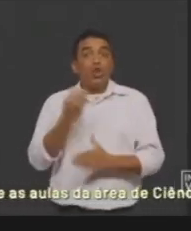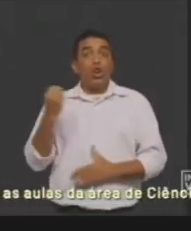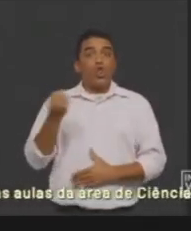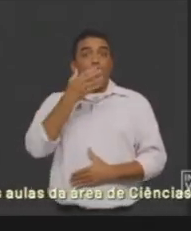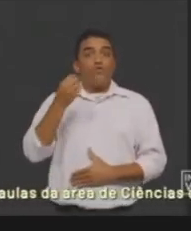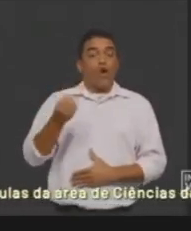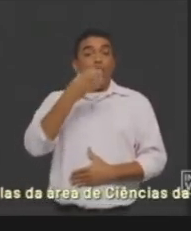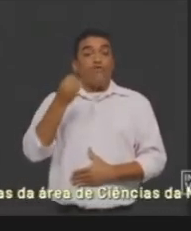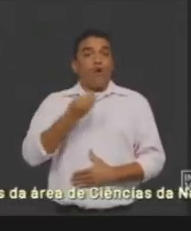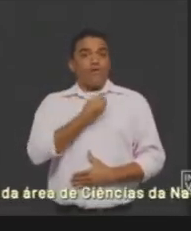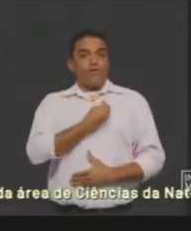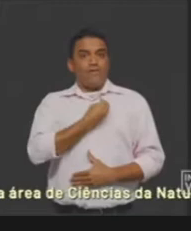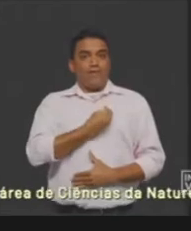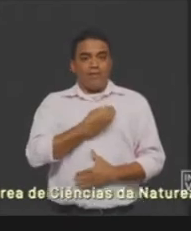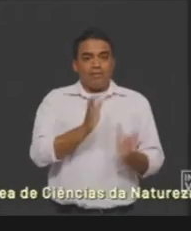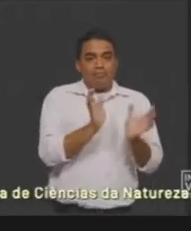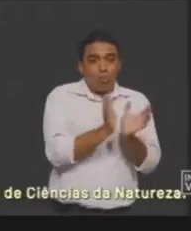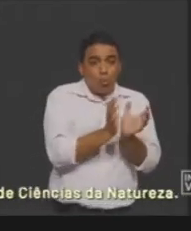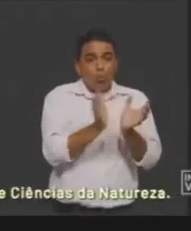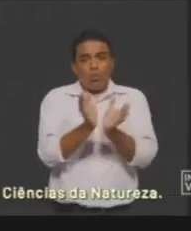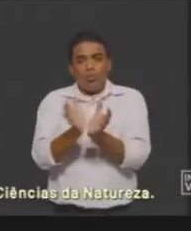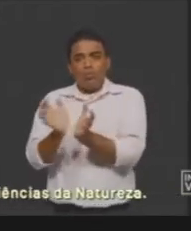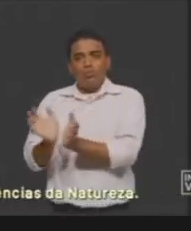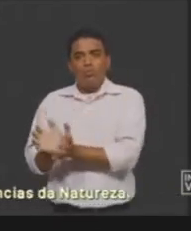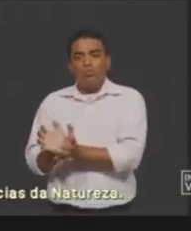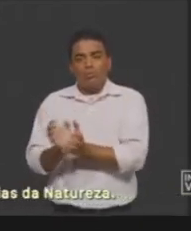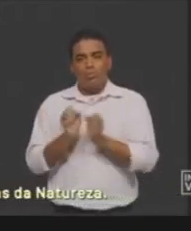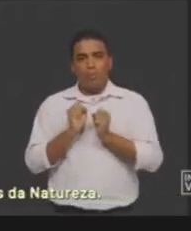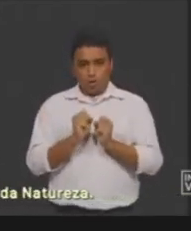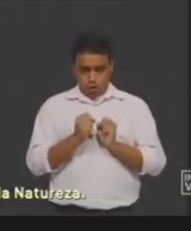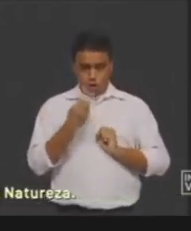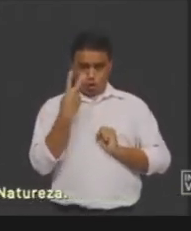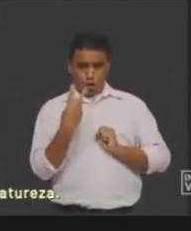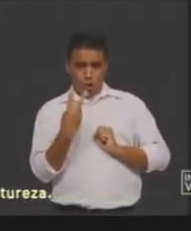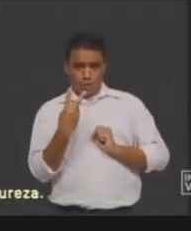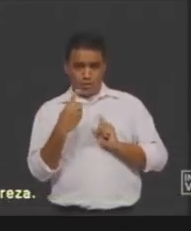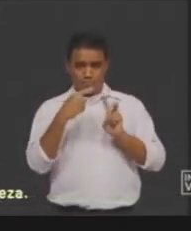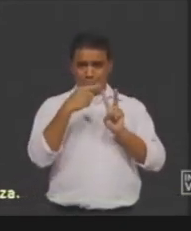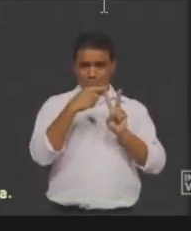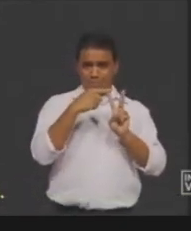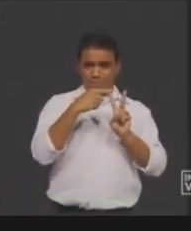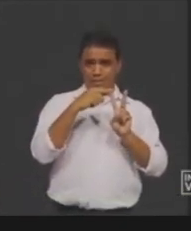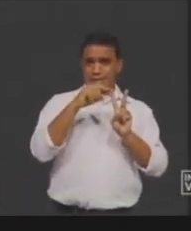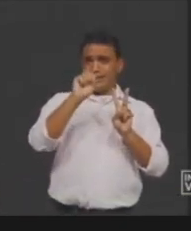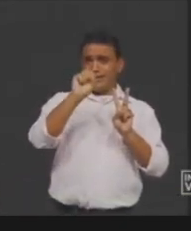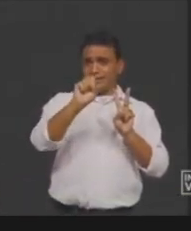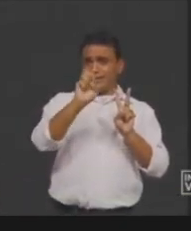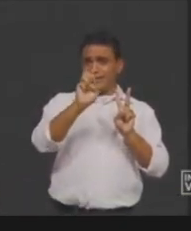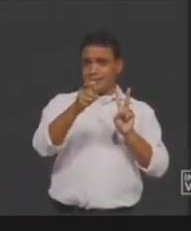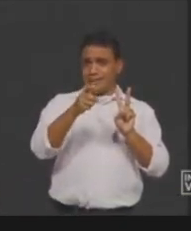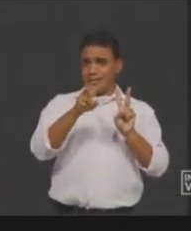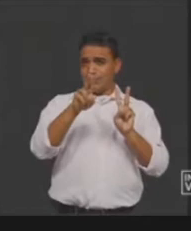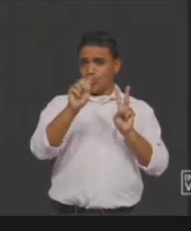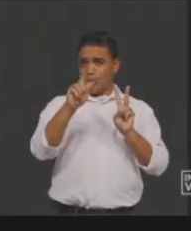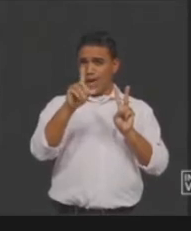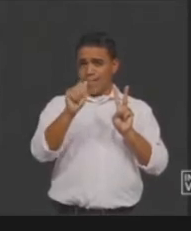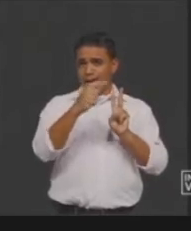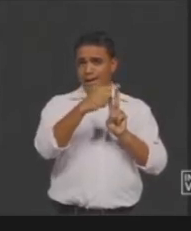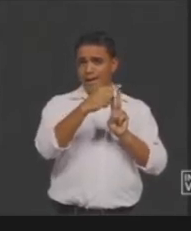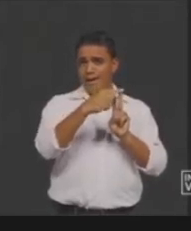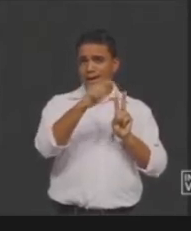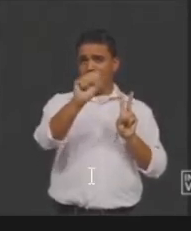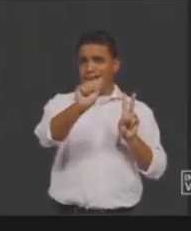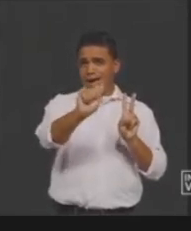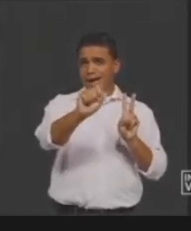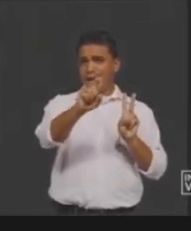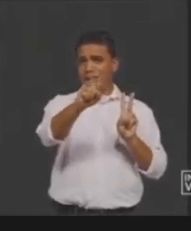formas. Ela pode ocorrer da forma sexuada ou assexuada. Então nós temos a reprodução e